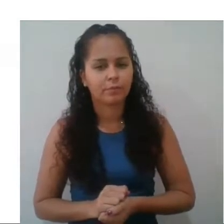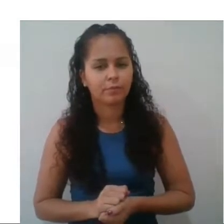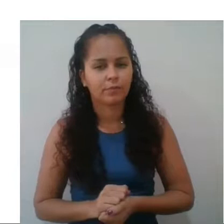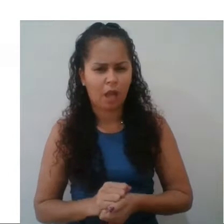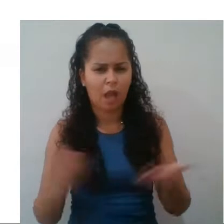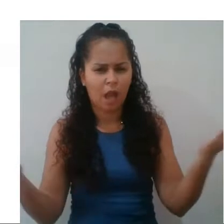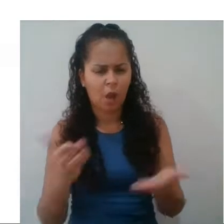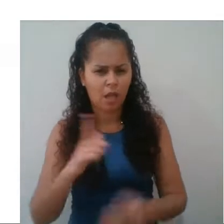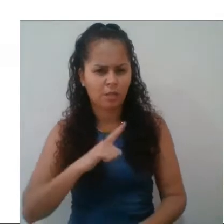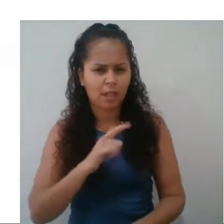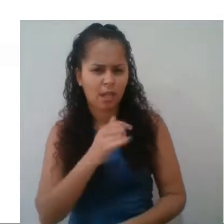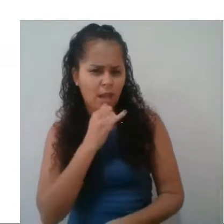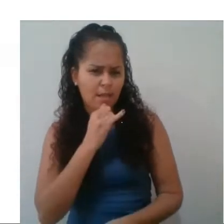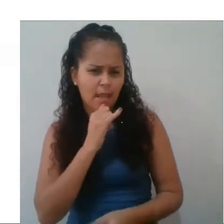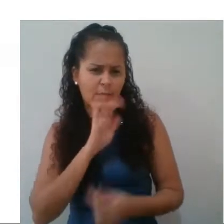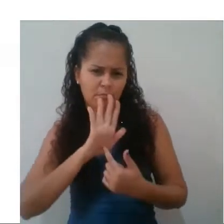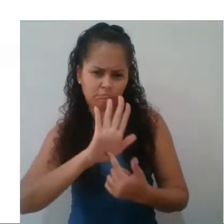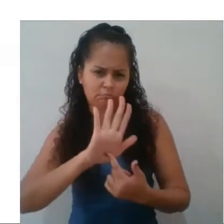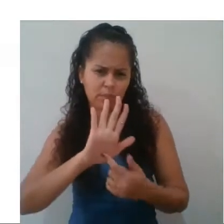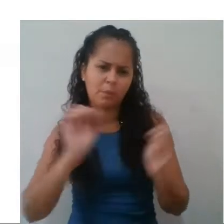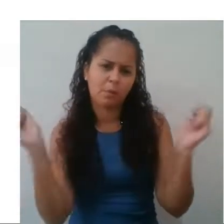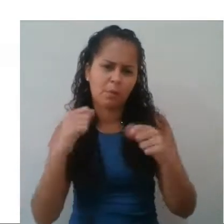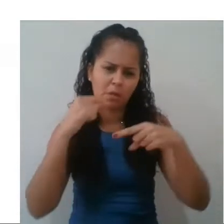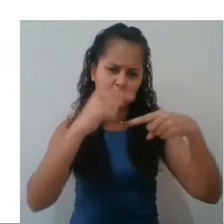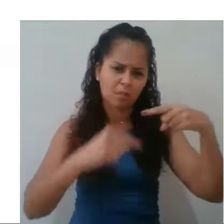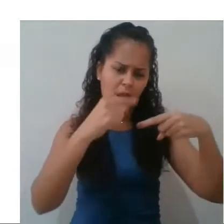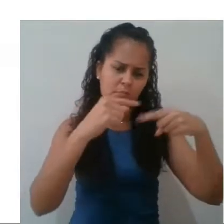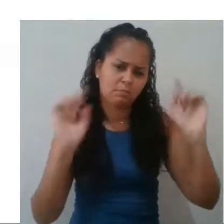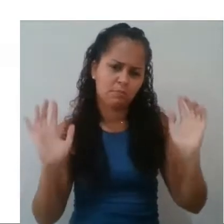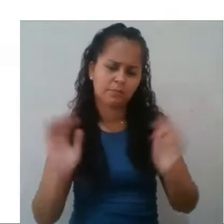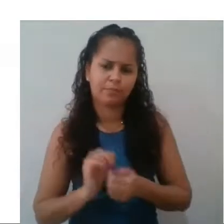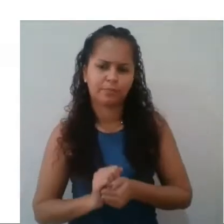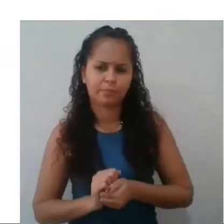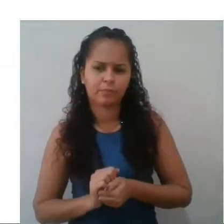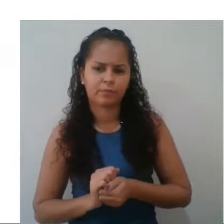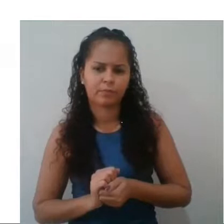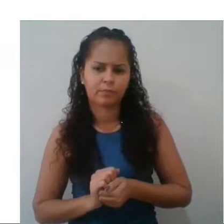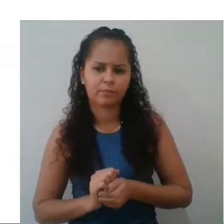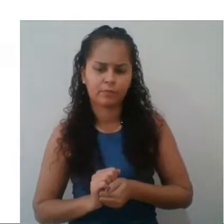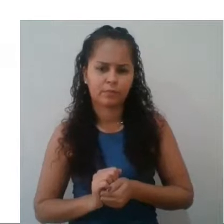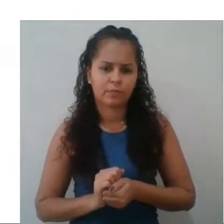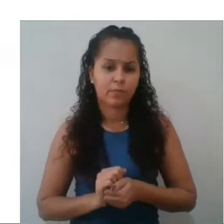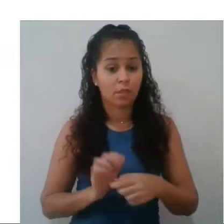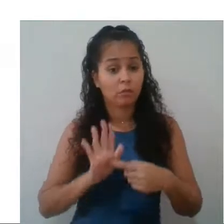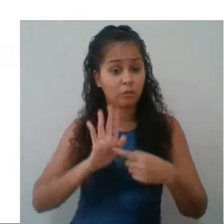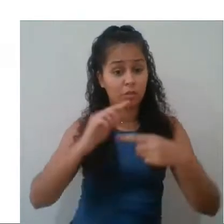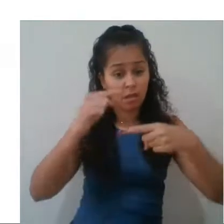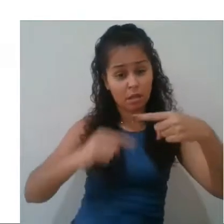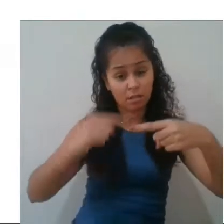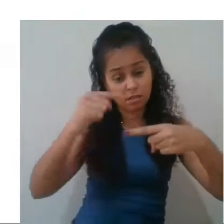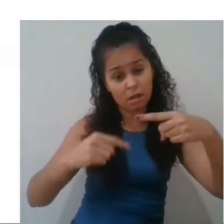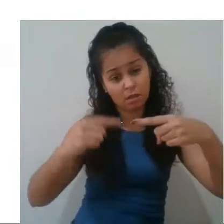Coloquei alguns exemplos do que poderia ser uma razão entre esses elementos. Chamo de K a razão entre eles, então